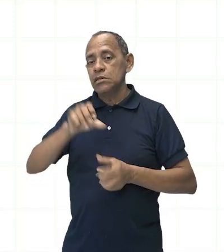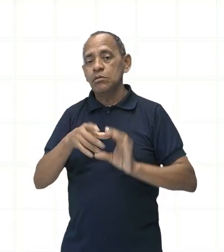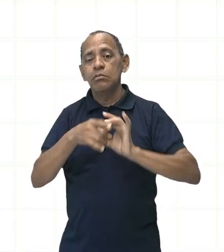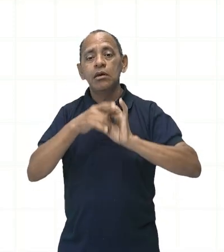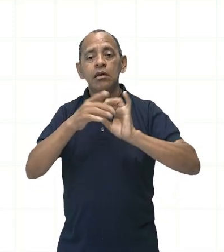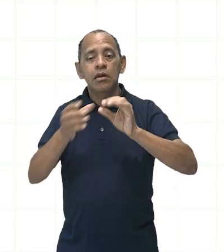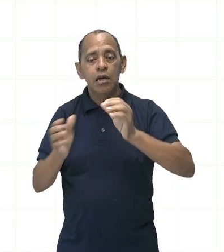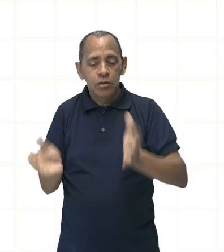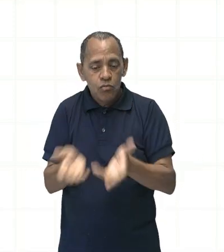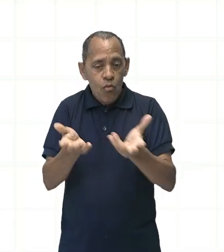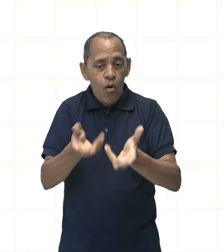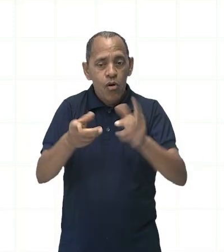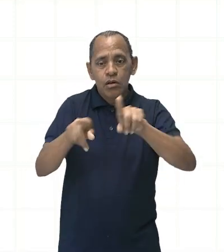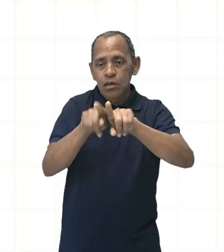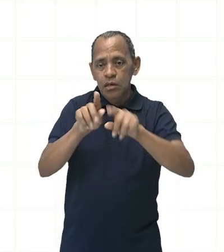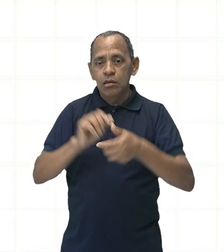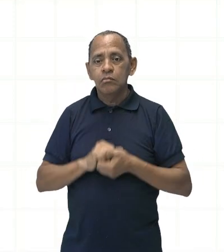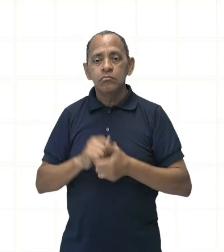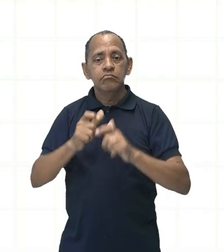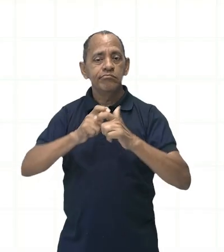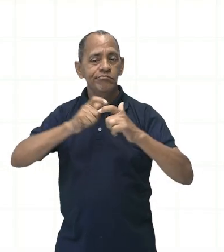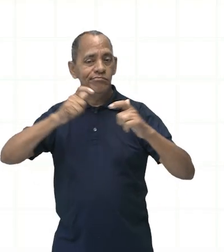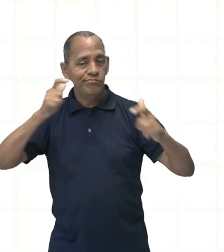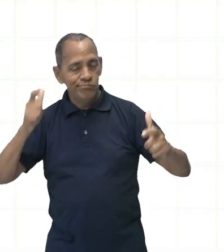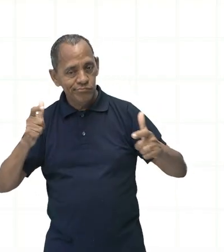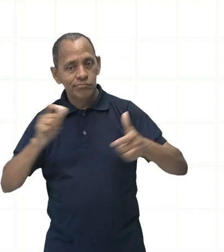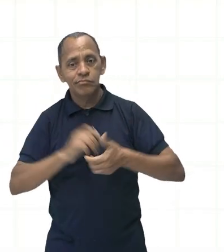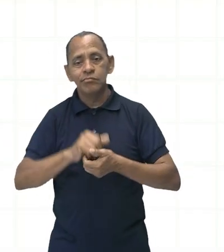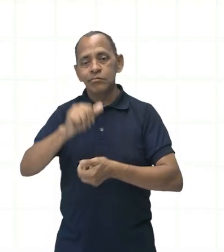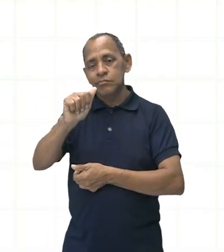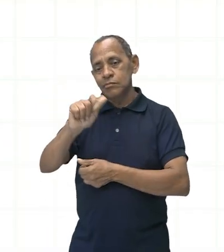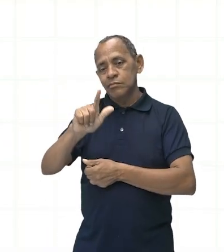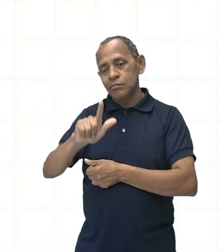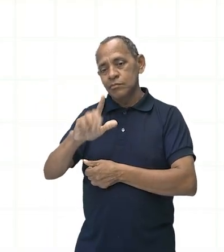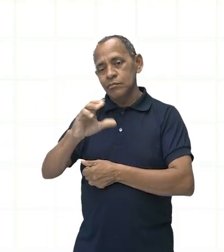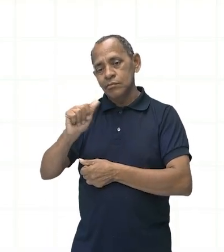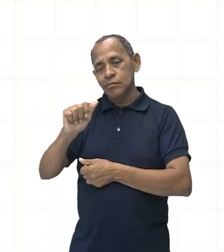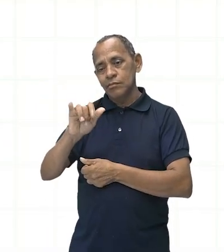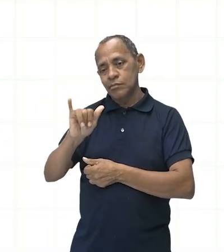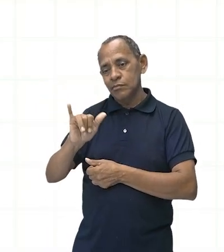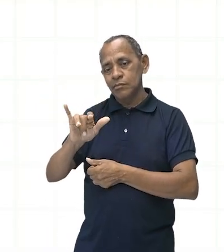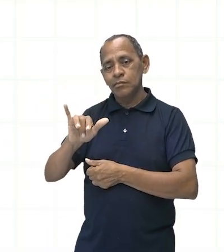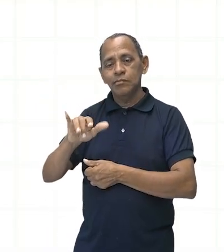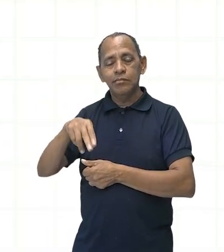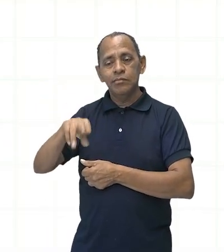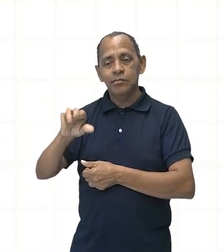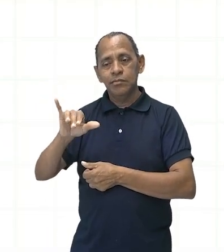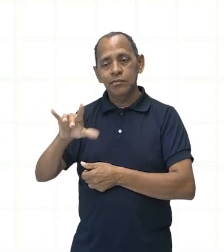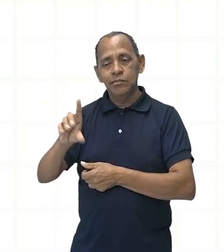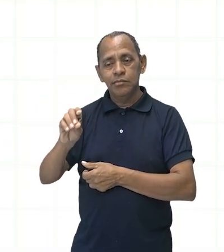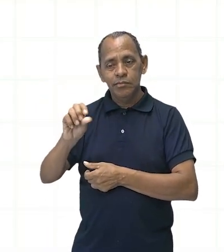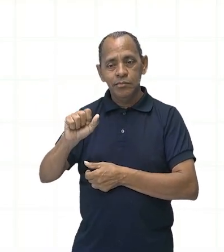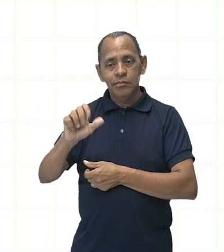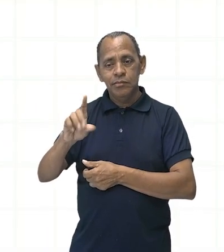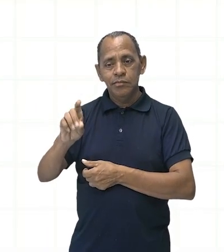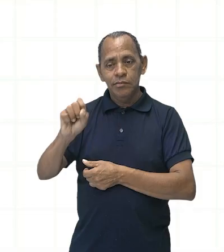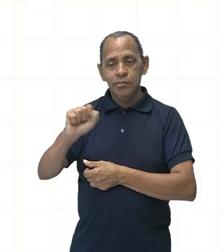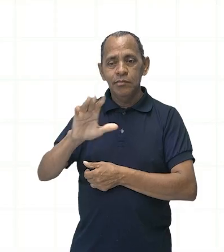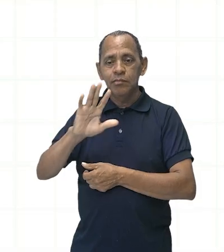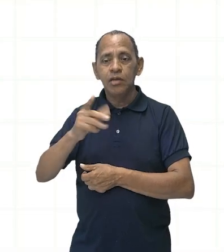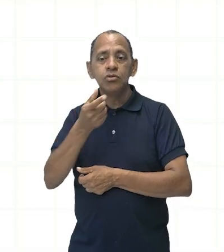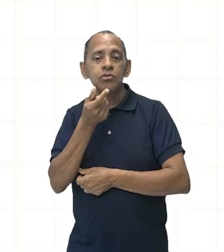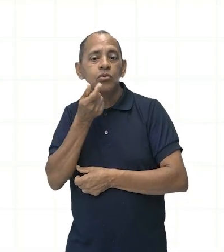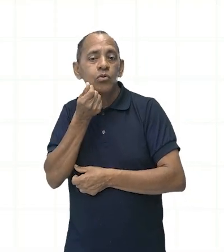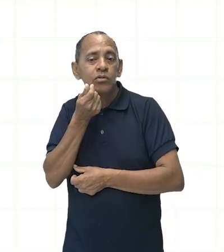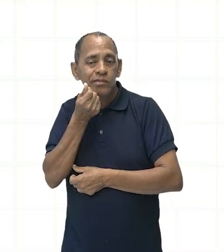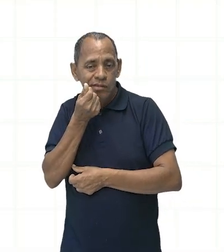vai promover então uma maior alcalinidade dessa substância. Já o sal,